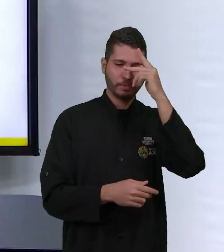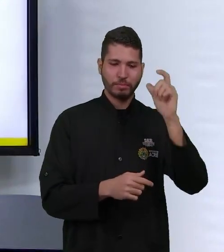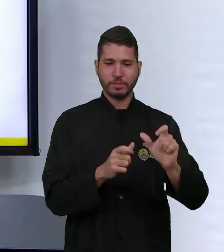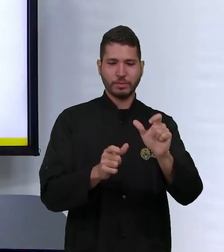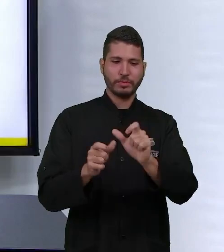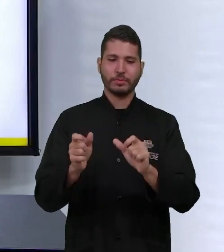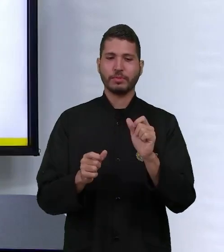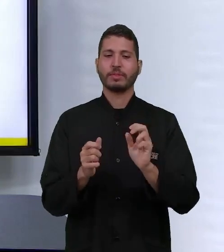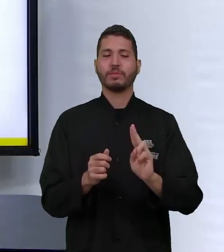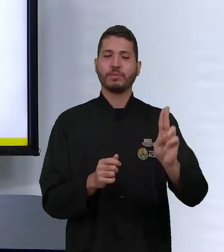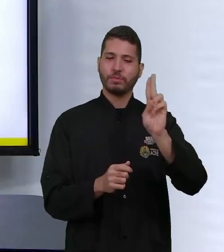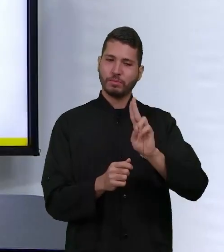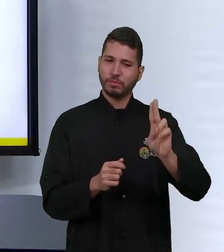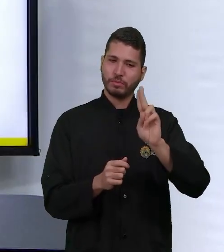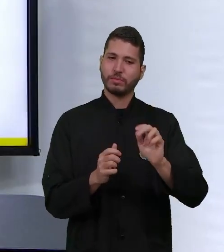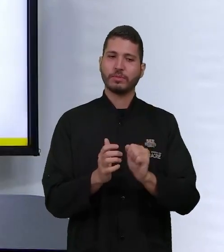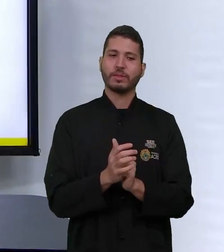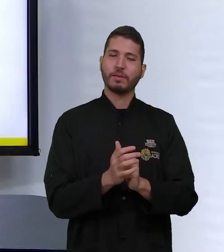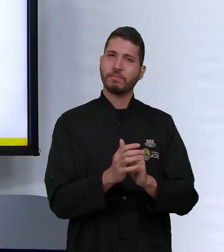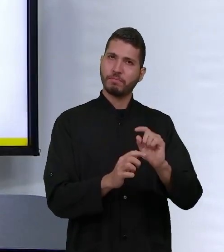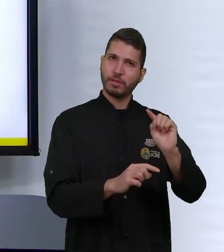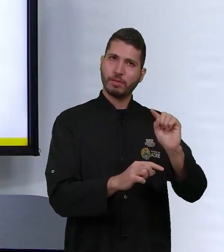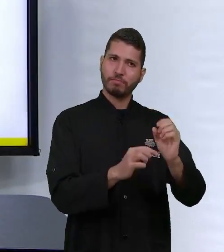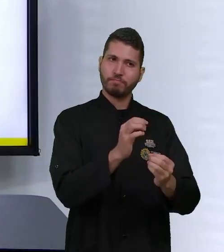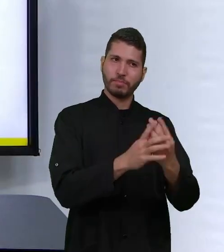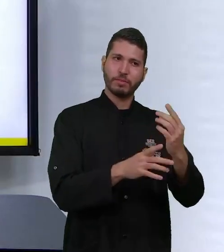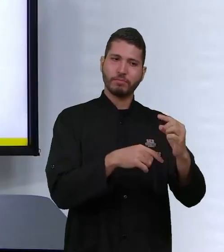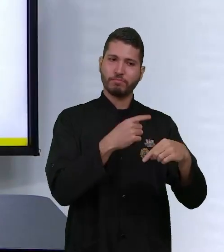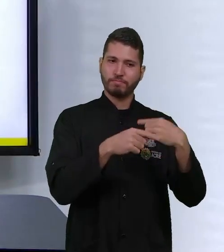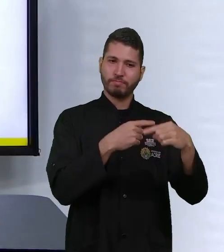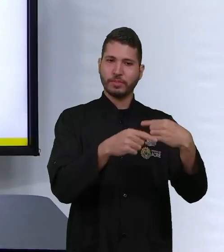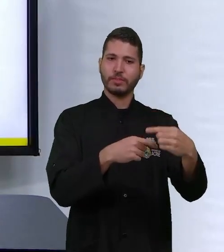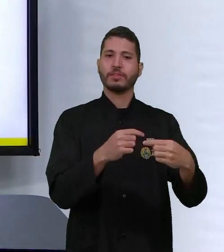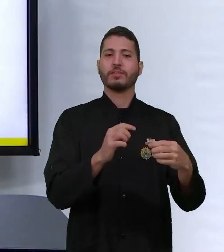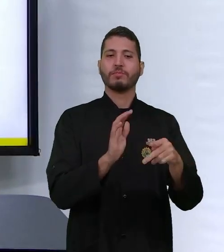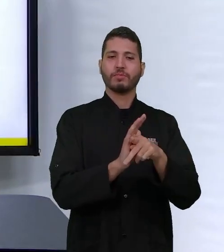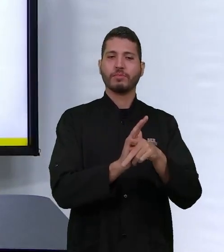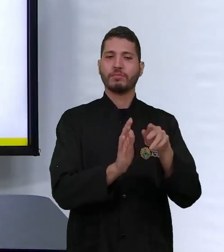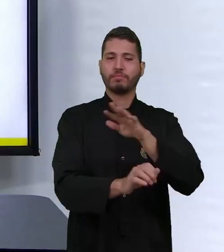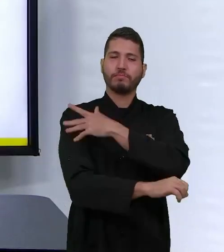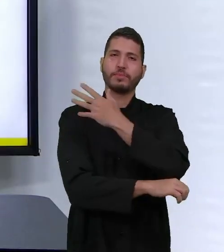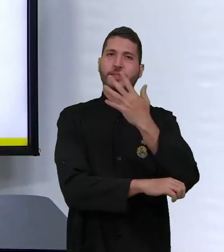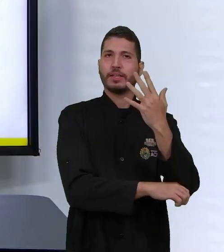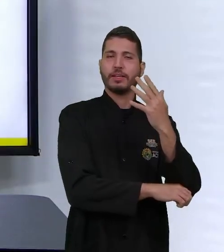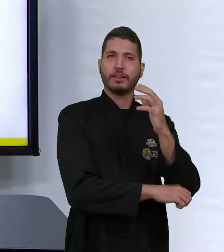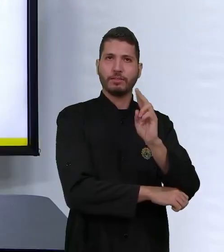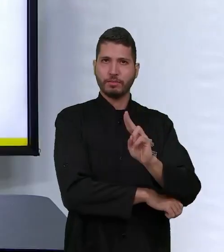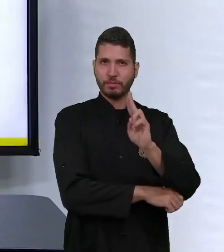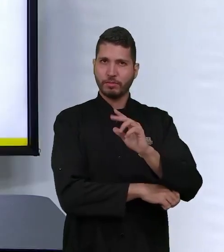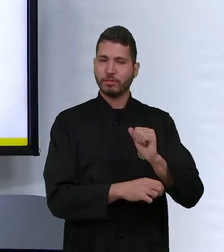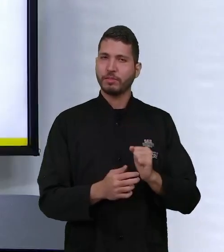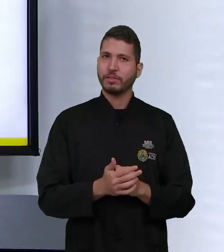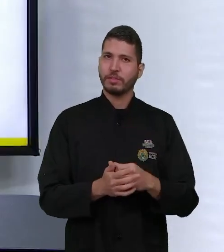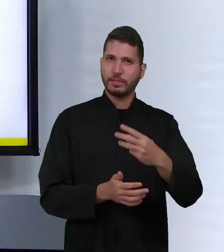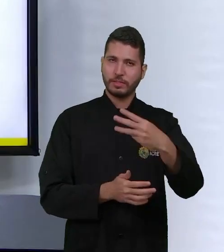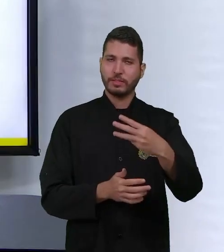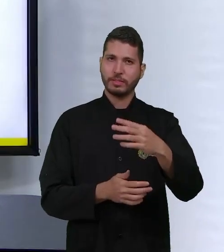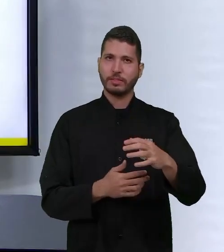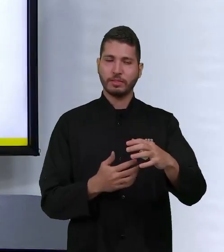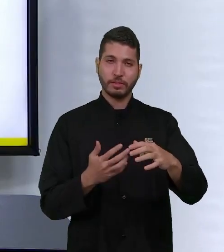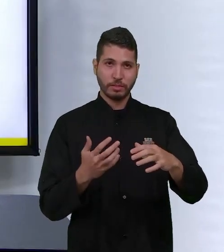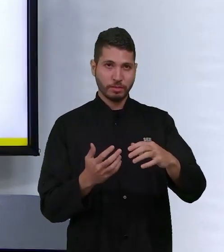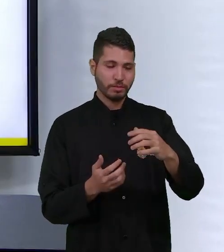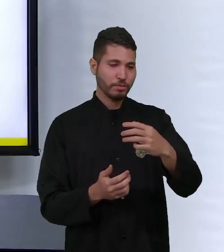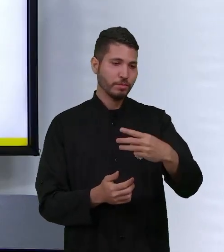a explorar determinados países. Por isso que quando eu comecei lá na Revolução Industrial, na terceira Revolução Industrial, a segunda